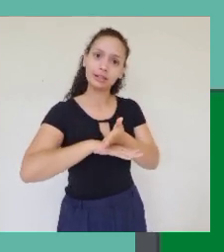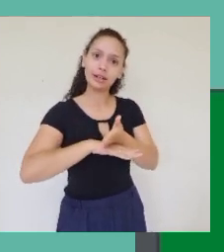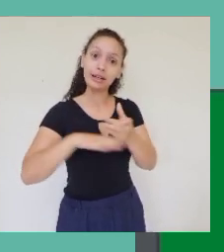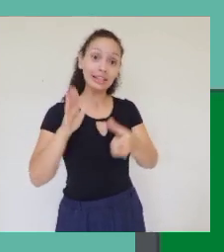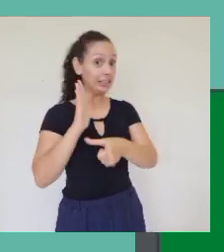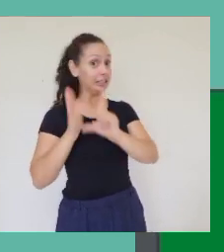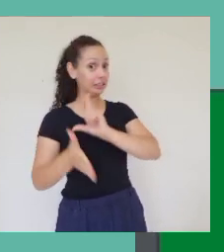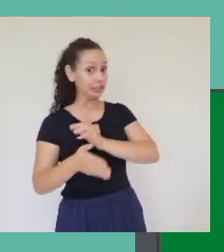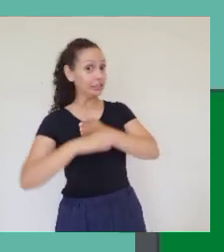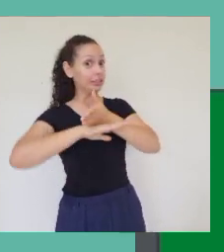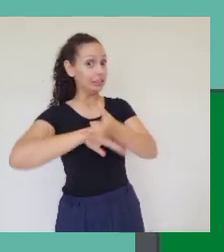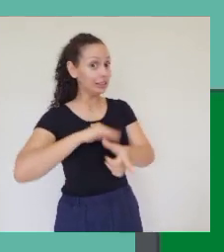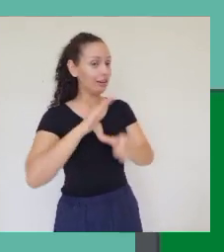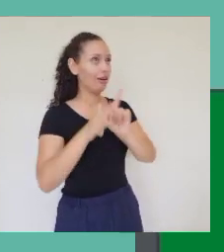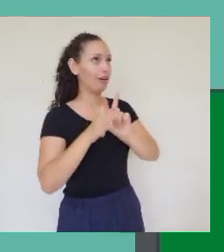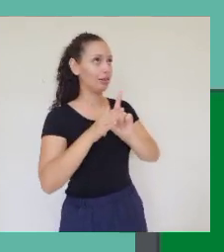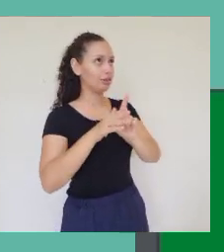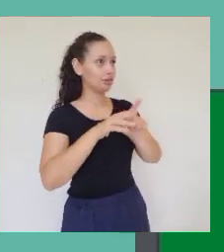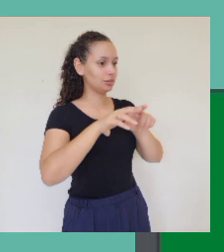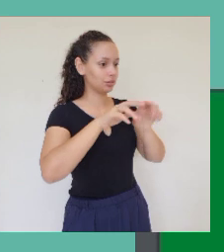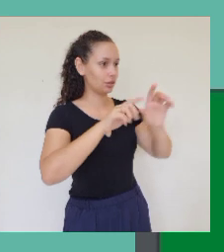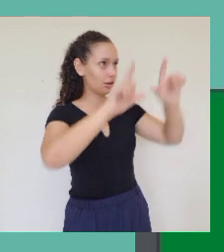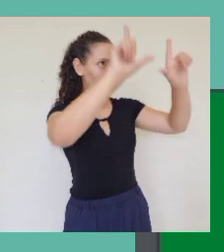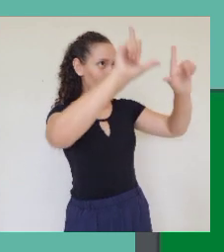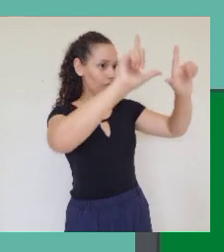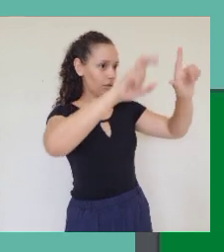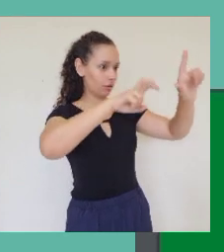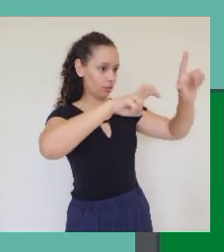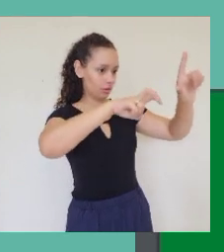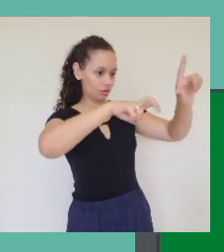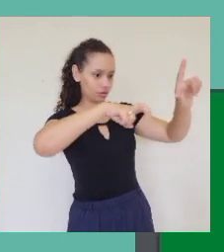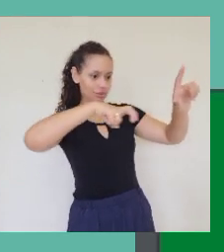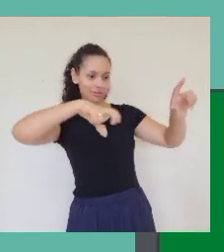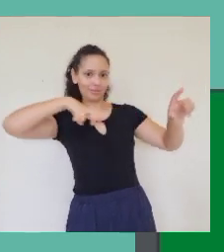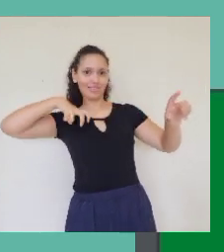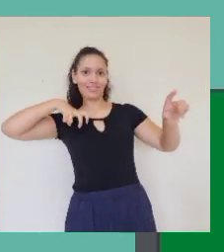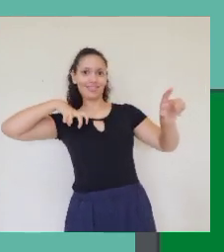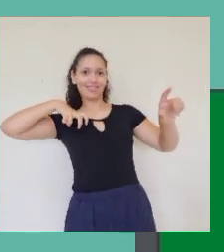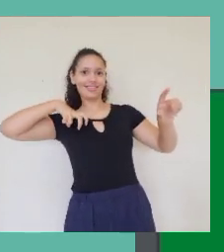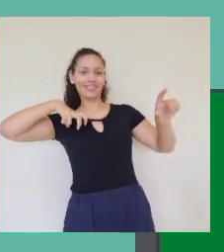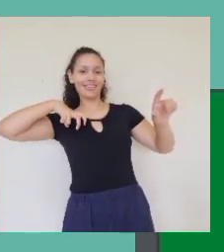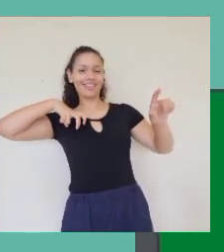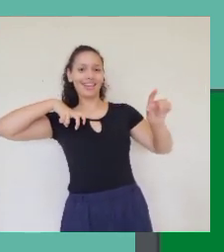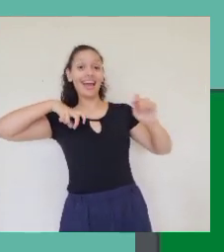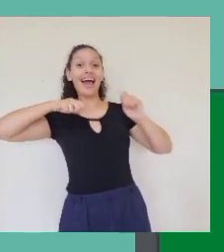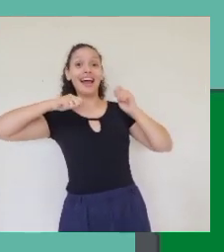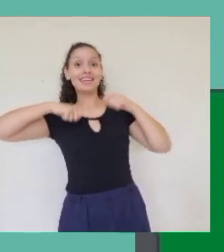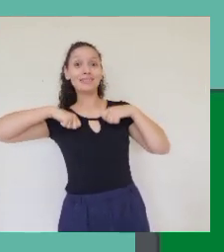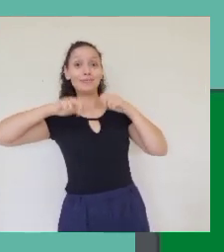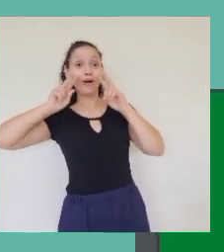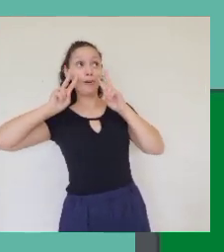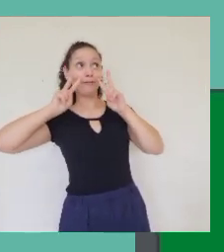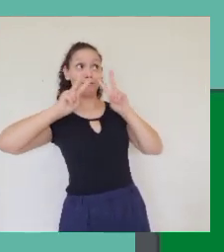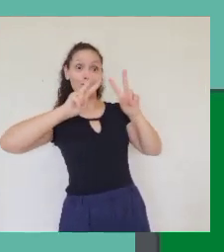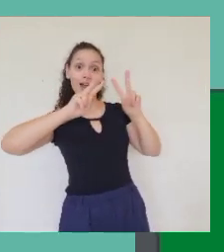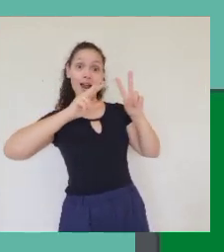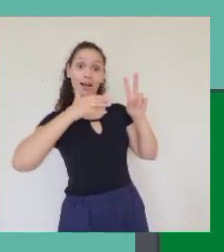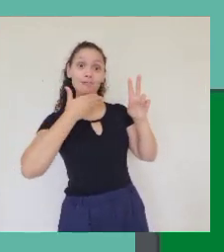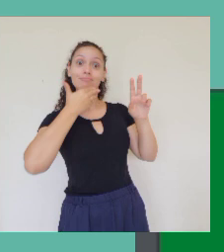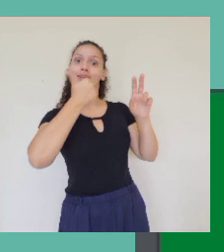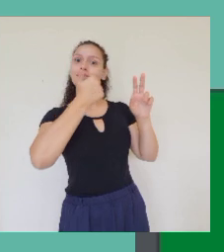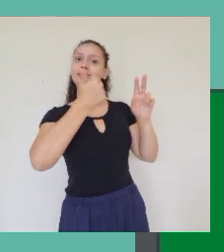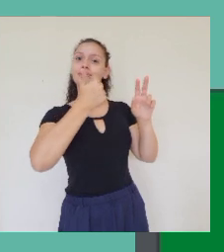precisar ficar debaixo da televisão com uma inclinação muito grande, né? Então você fica um pouco mais atrás e consegue ter uma visão